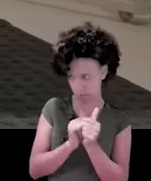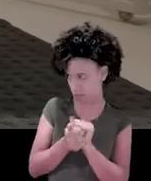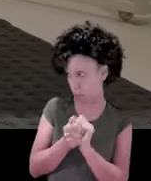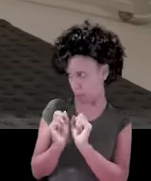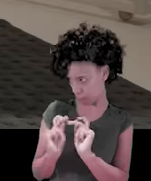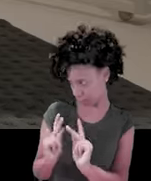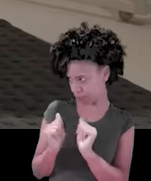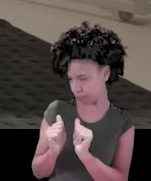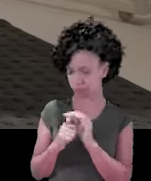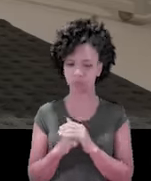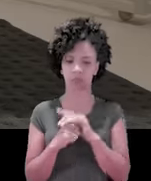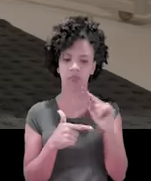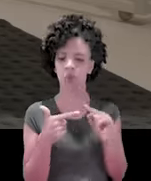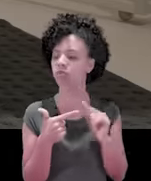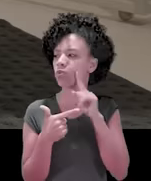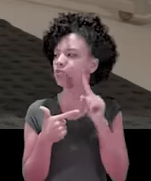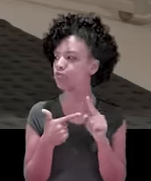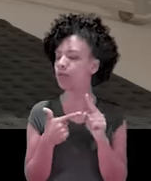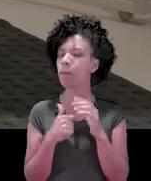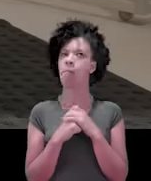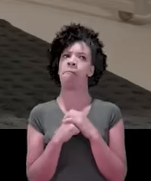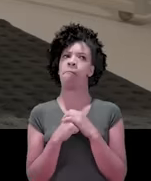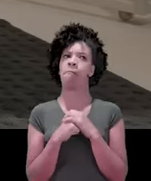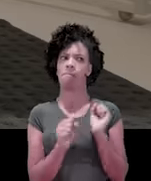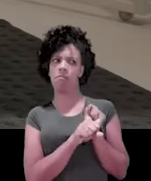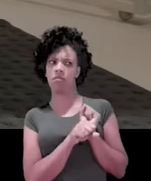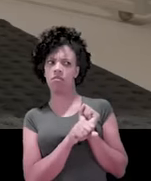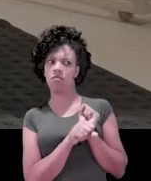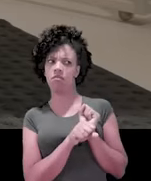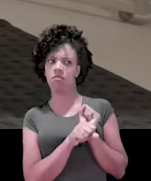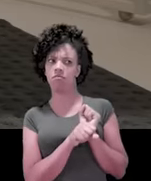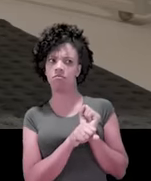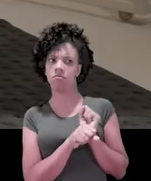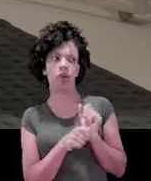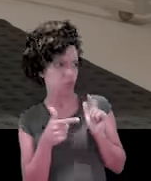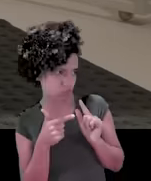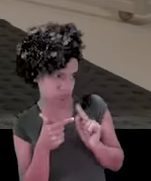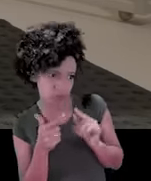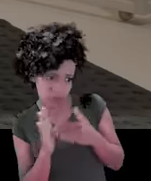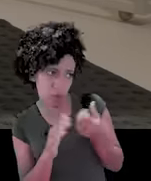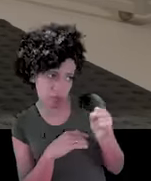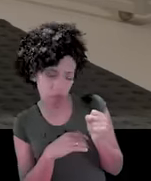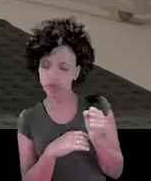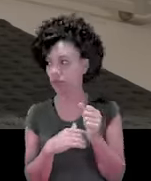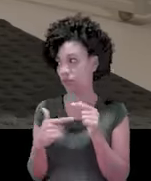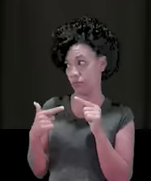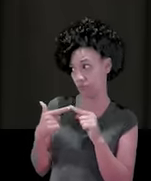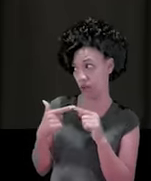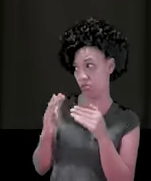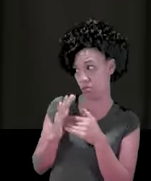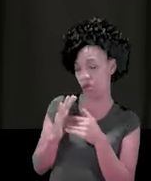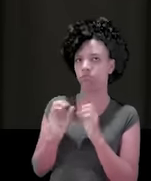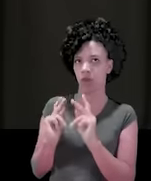certo o segundo dia Me espera no segundo 8º né espera uma